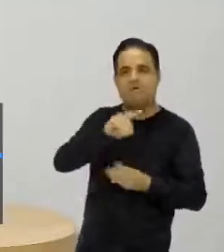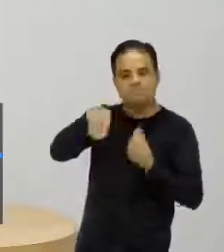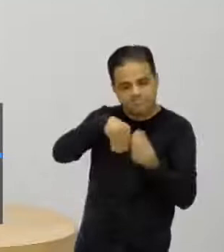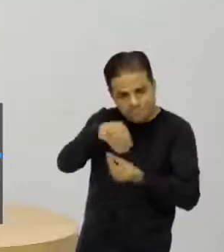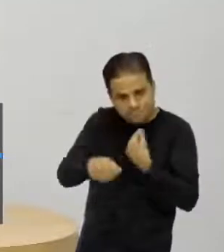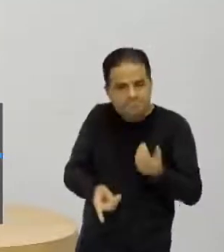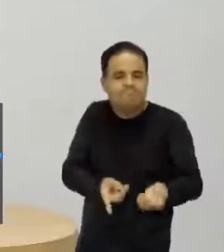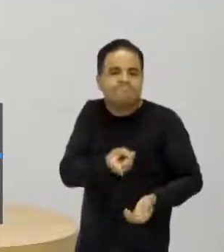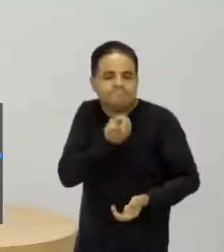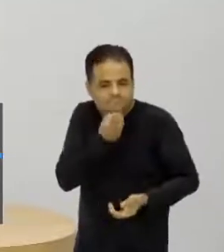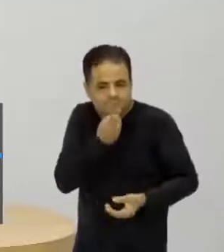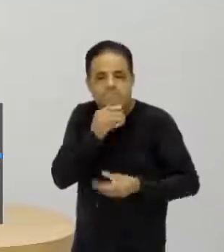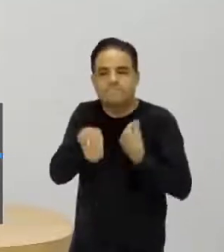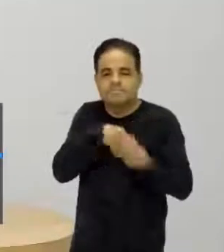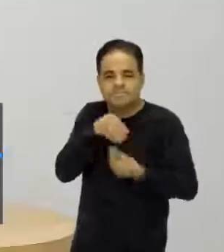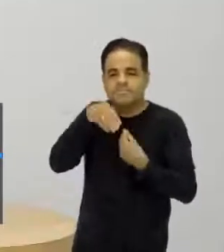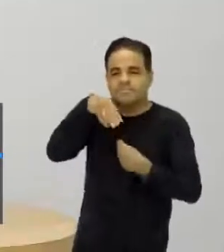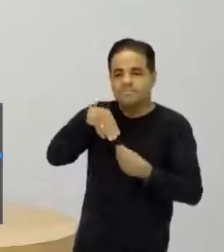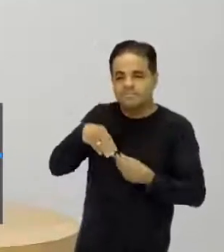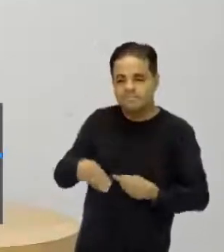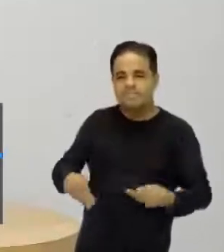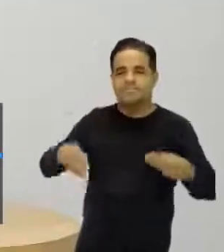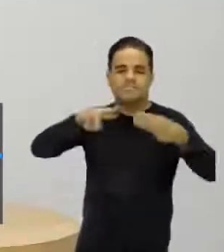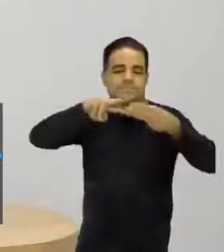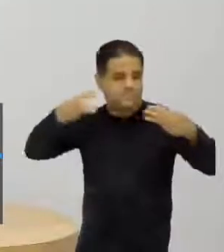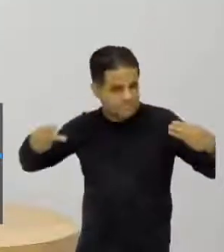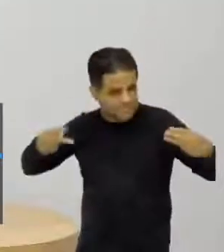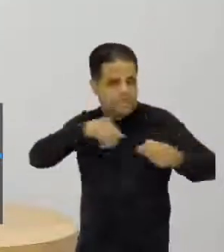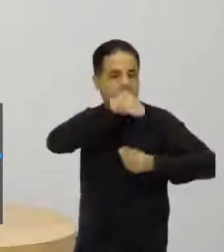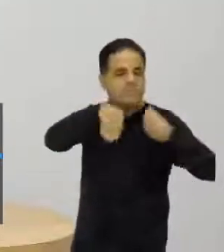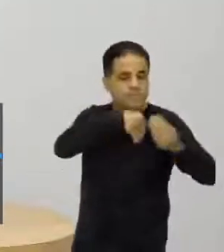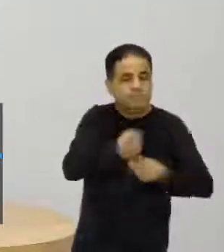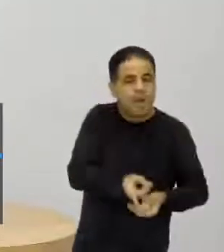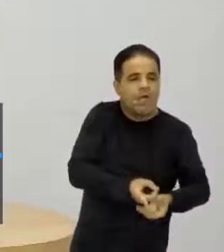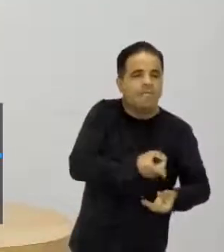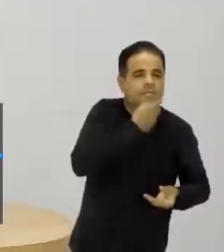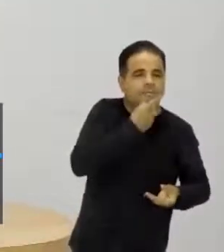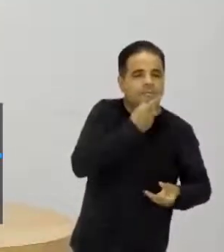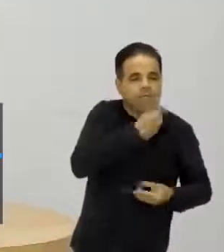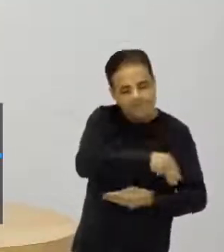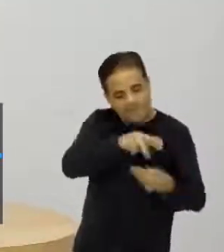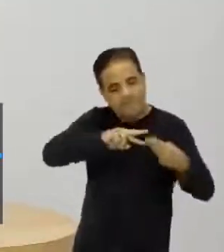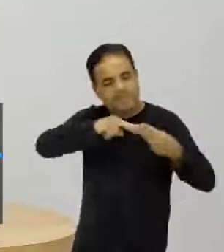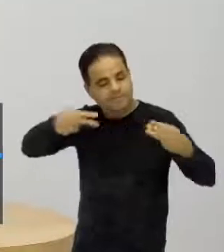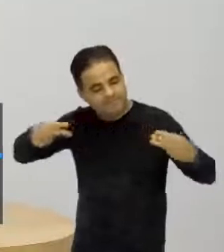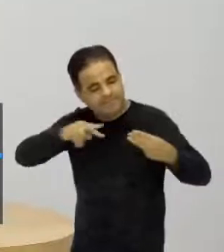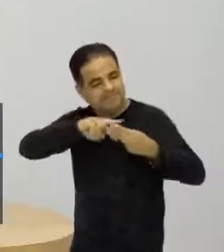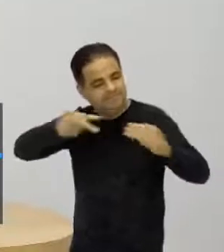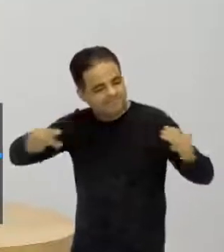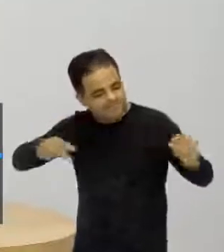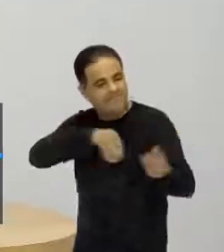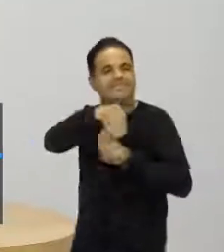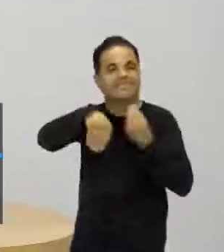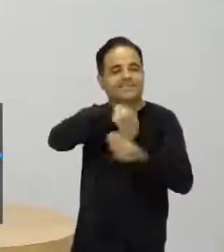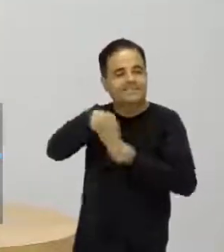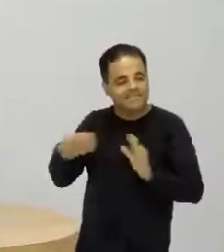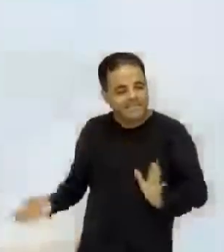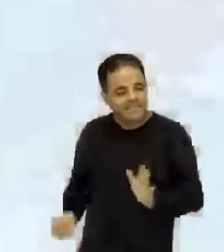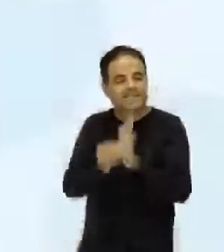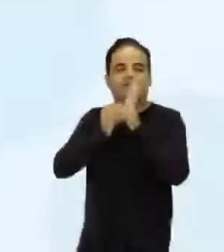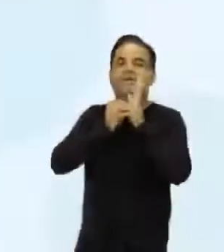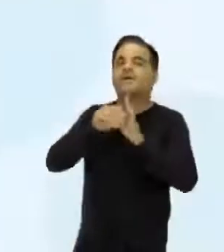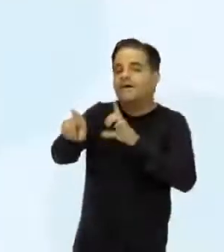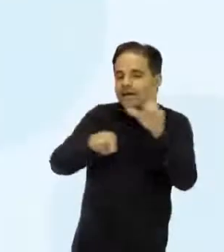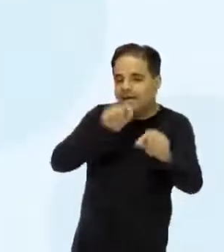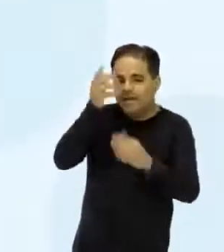esse neo-darwinismo, né? Seria, então, a união aí de algumas das ideias de Mendel, que seria, então, a seleção